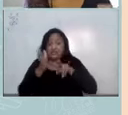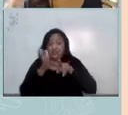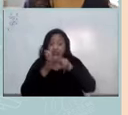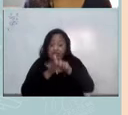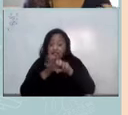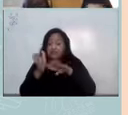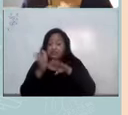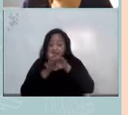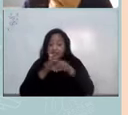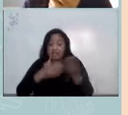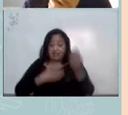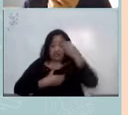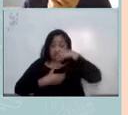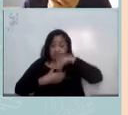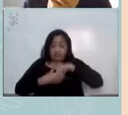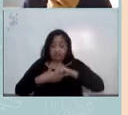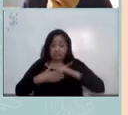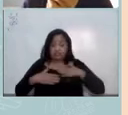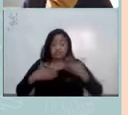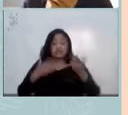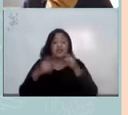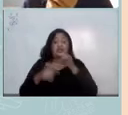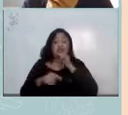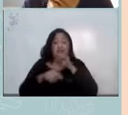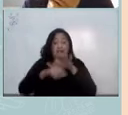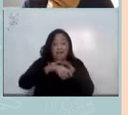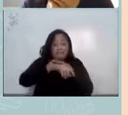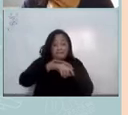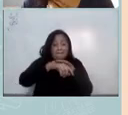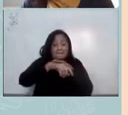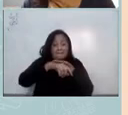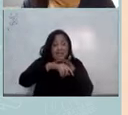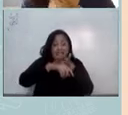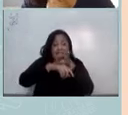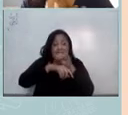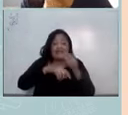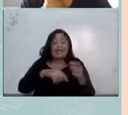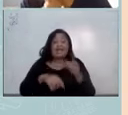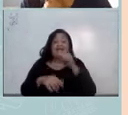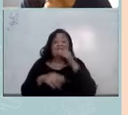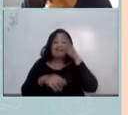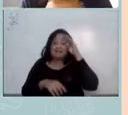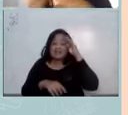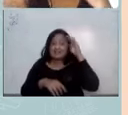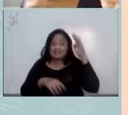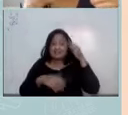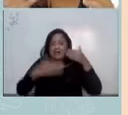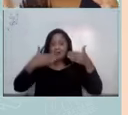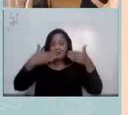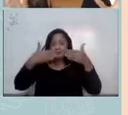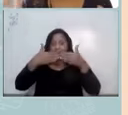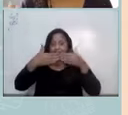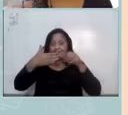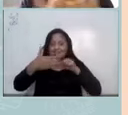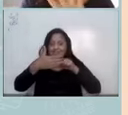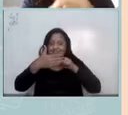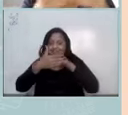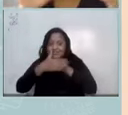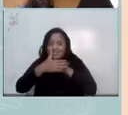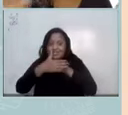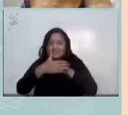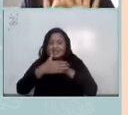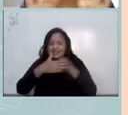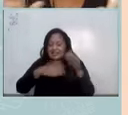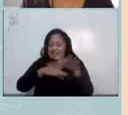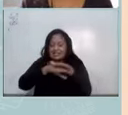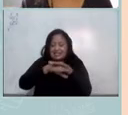tá? Então, exemplo, a nossa pele. A pele, ela é a principal barreira. A pele, quando está íntegra, né? Quando não tem nenhum ferimento, nenhum arranhão, quando ela está